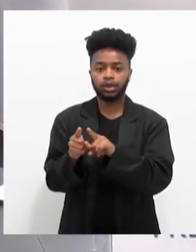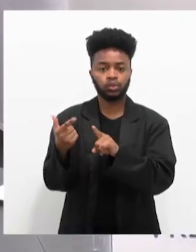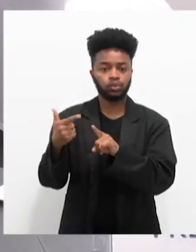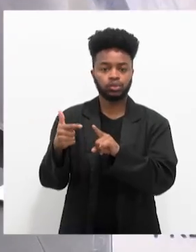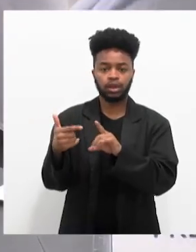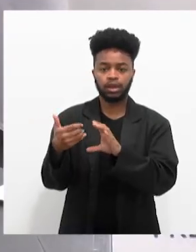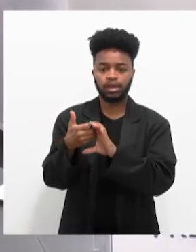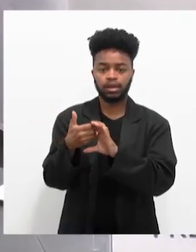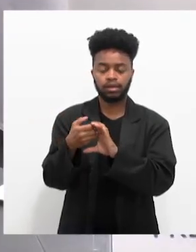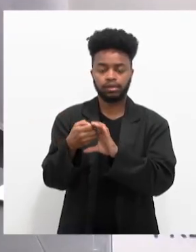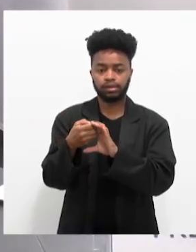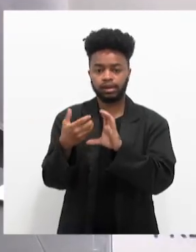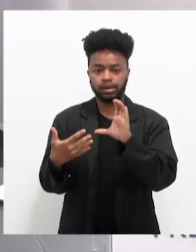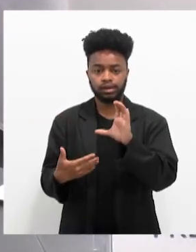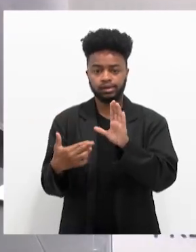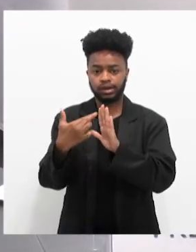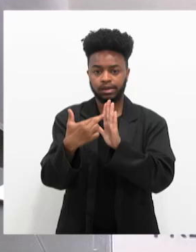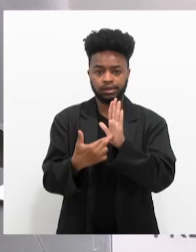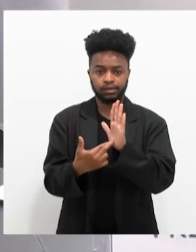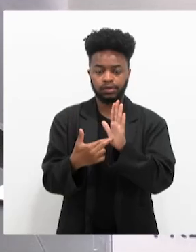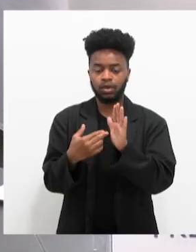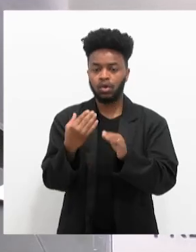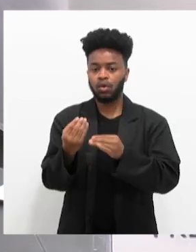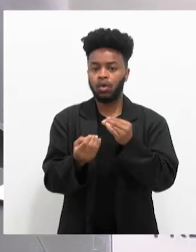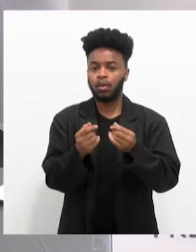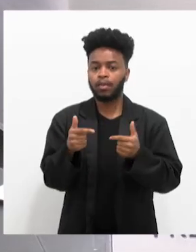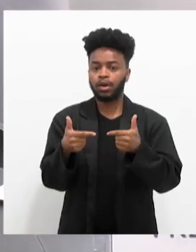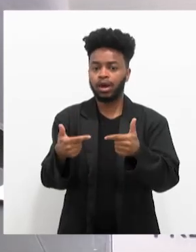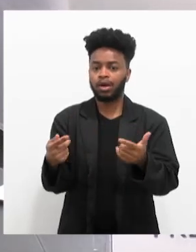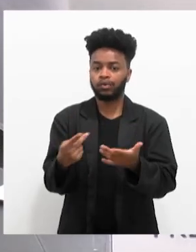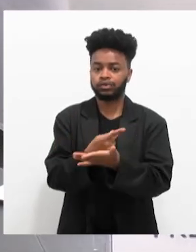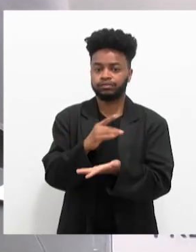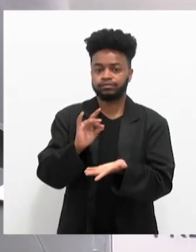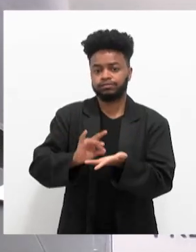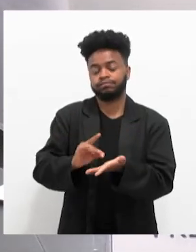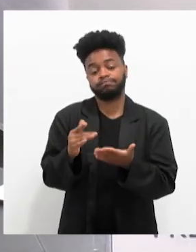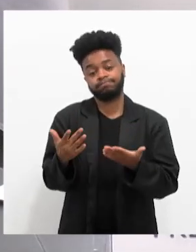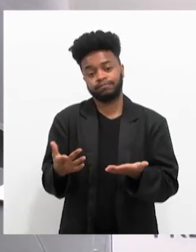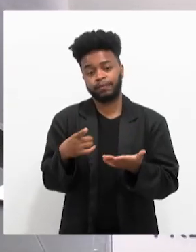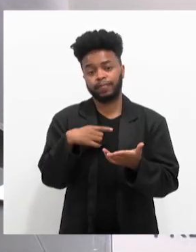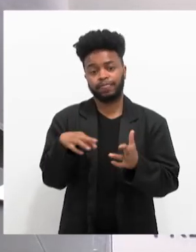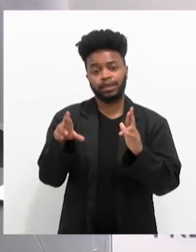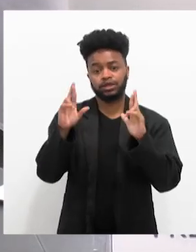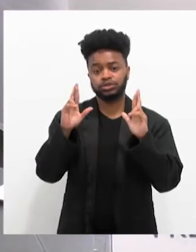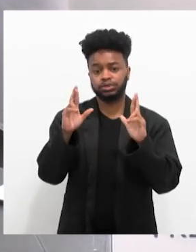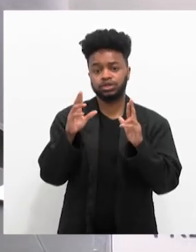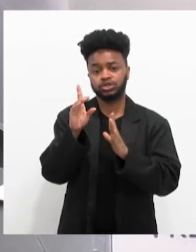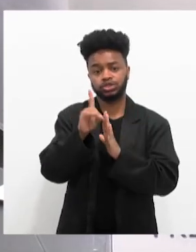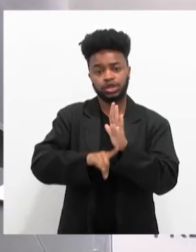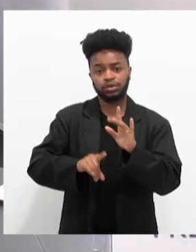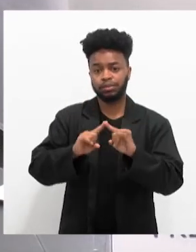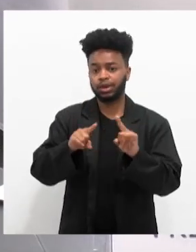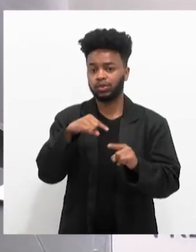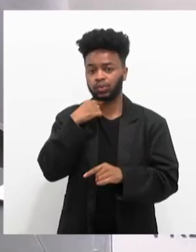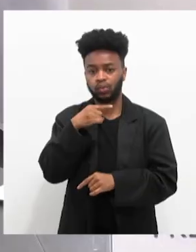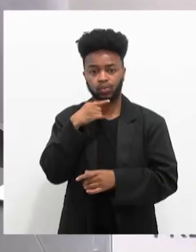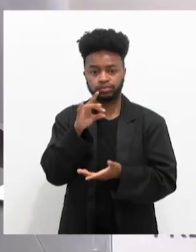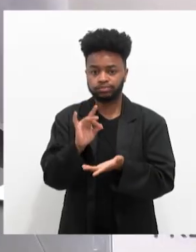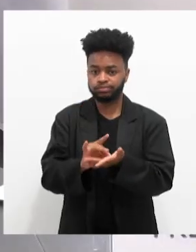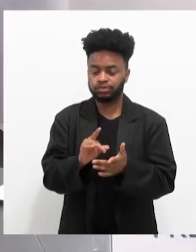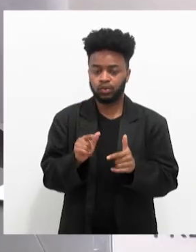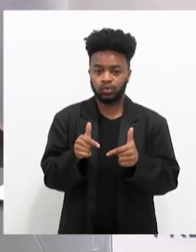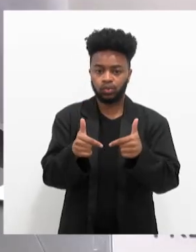critérios claros e objetivos de como se dará na prática, o que gera uma expectativa de direito sem conseguir consagrá-lo e